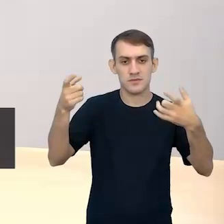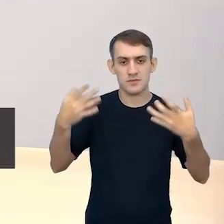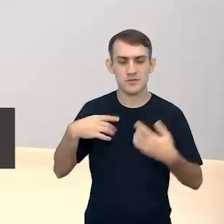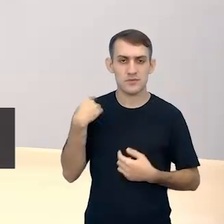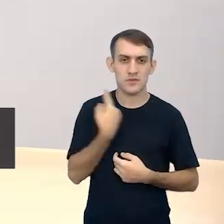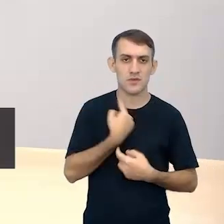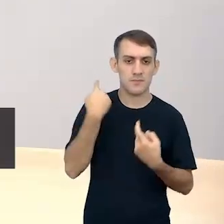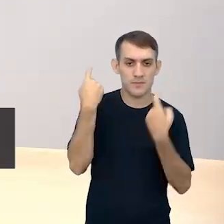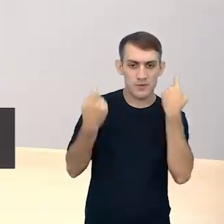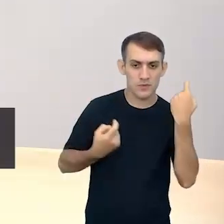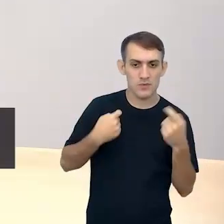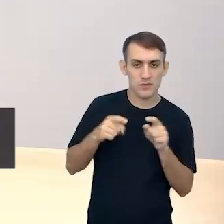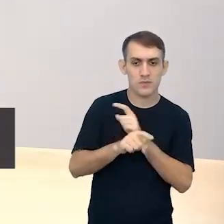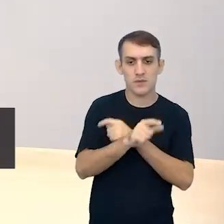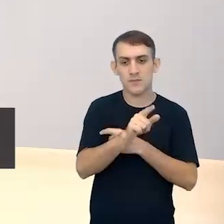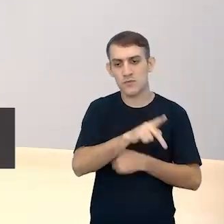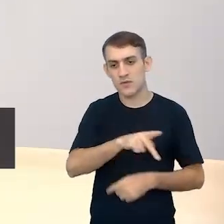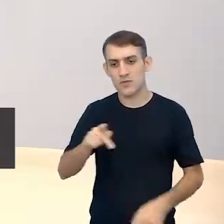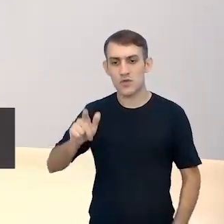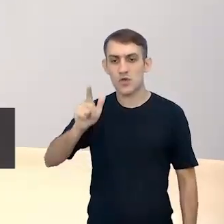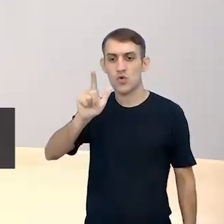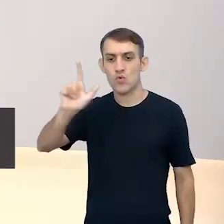preocupou também a uma outra professora,